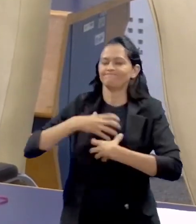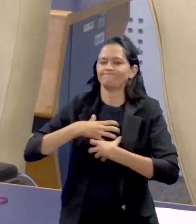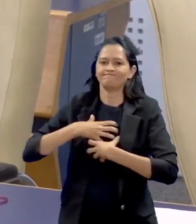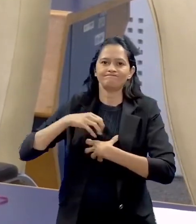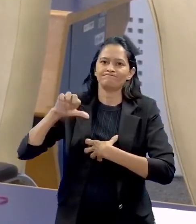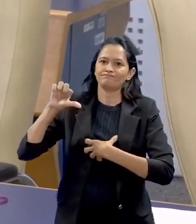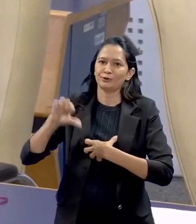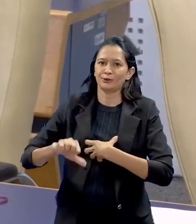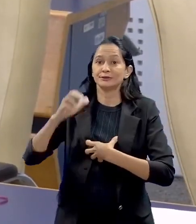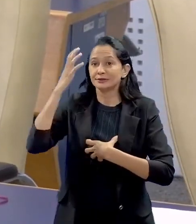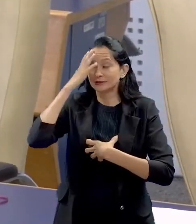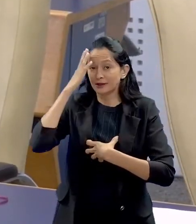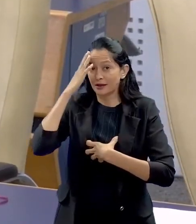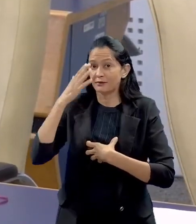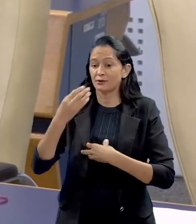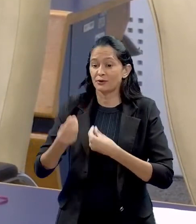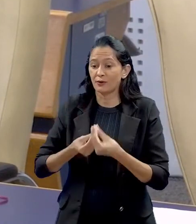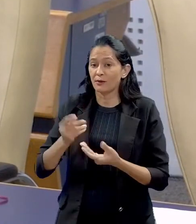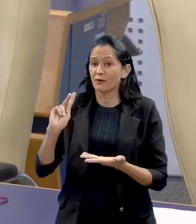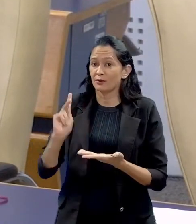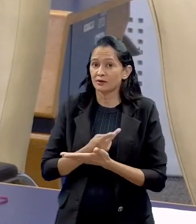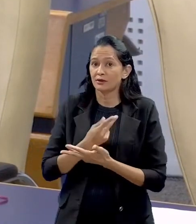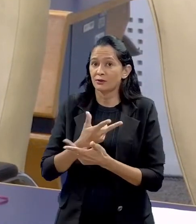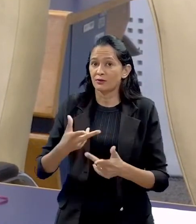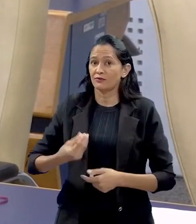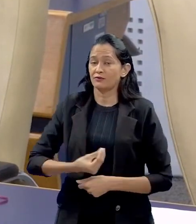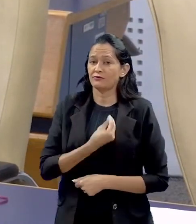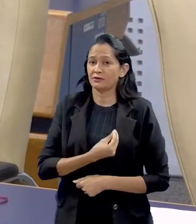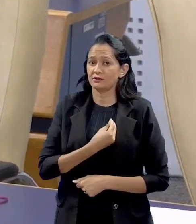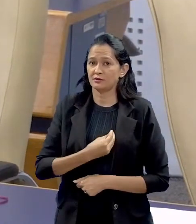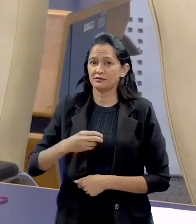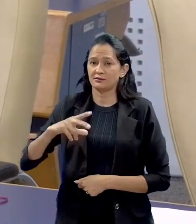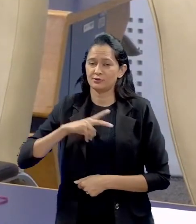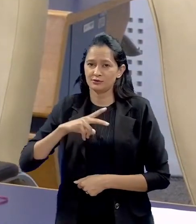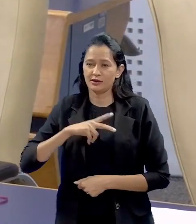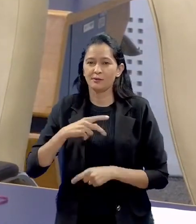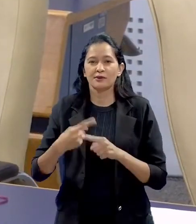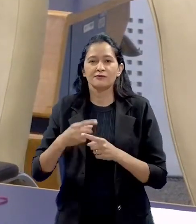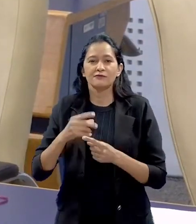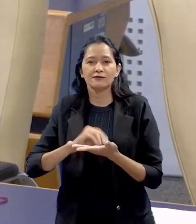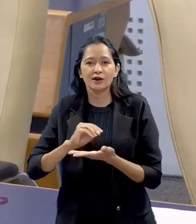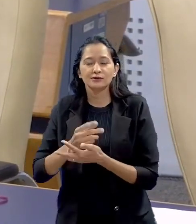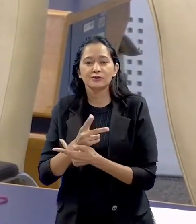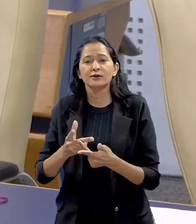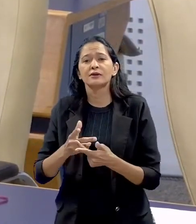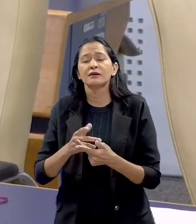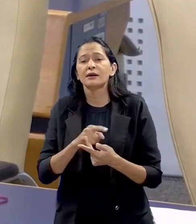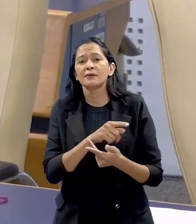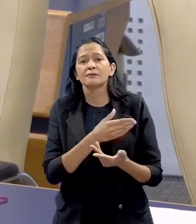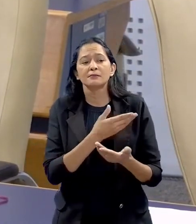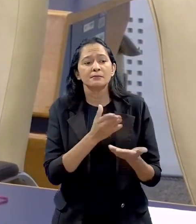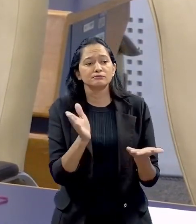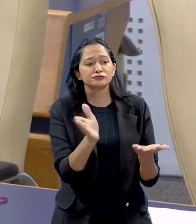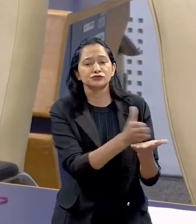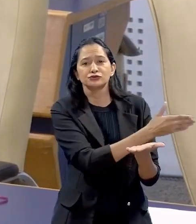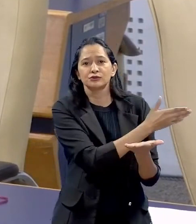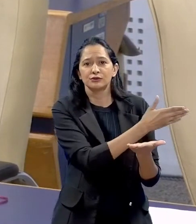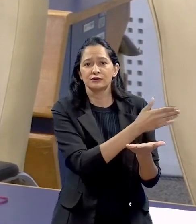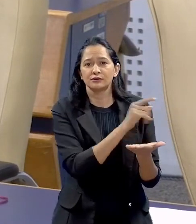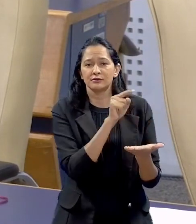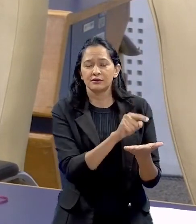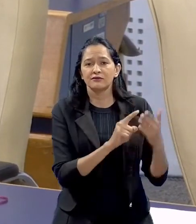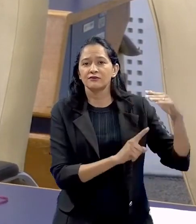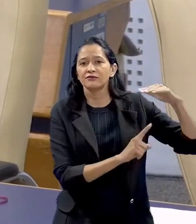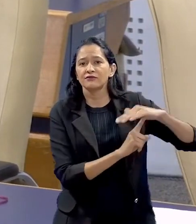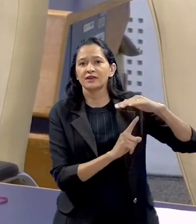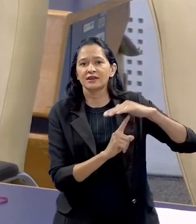algumas dificuldades por conta de uma posição de um desembargador, promotor, com